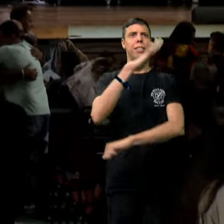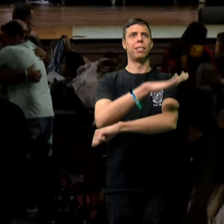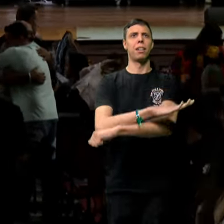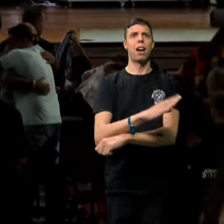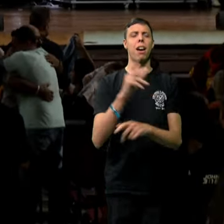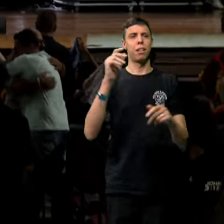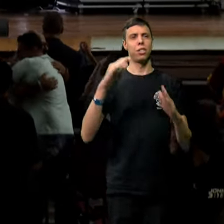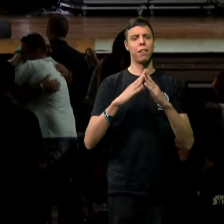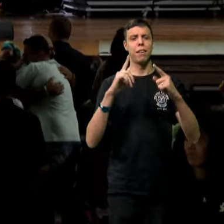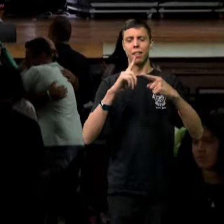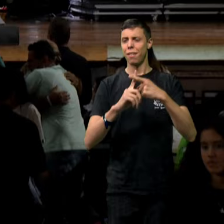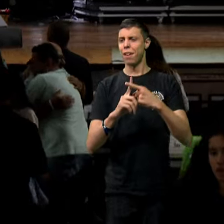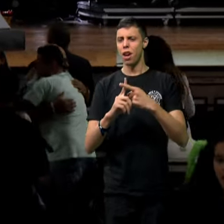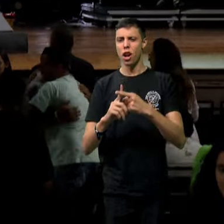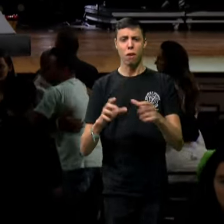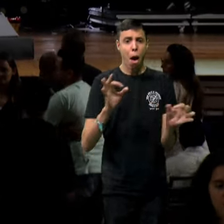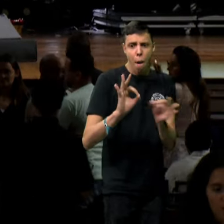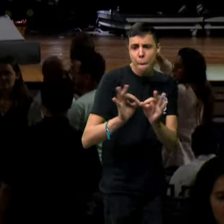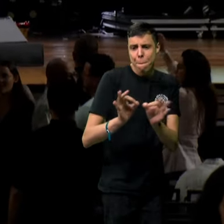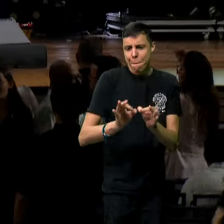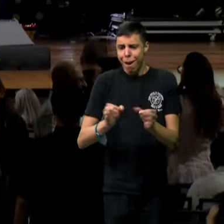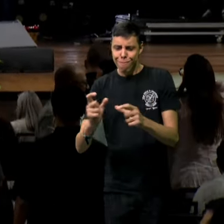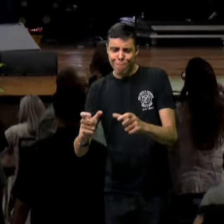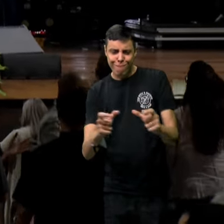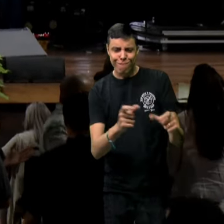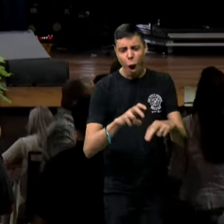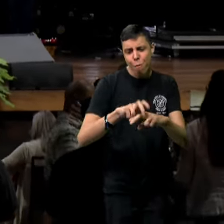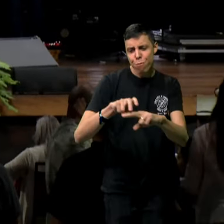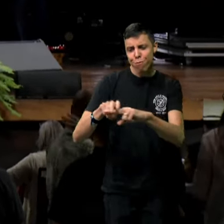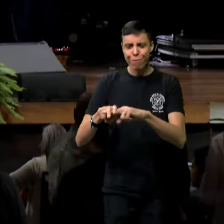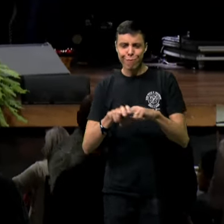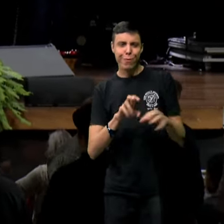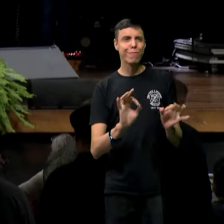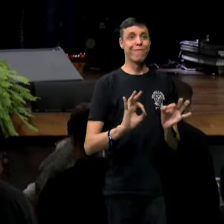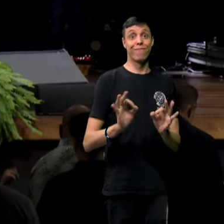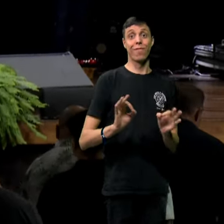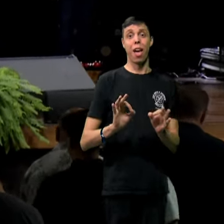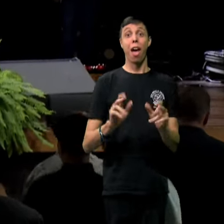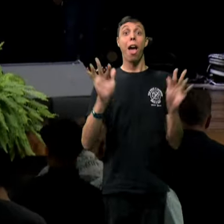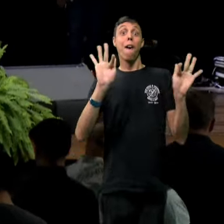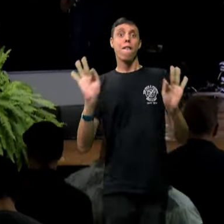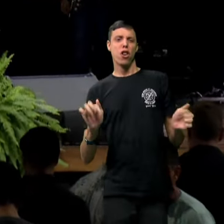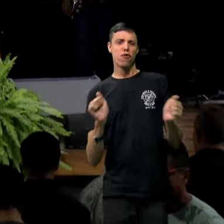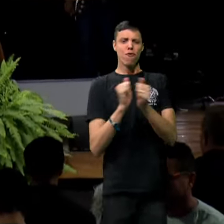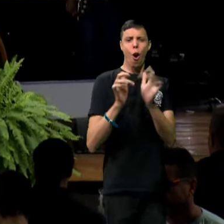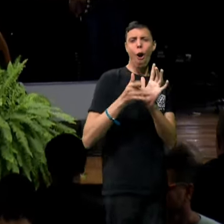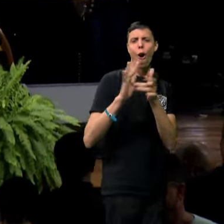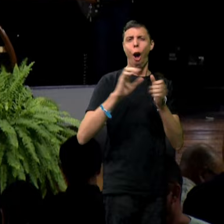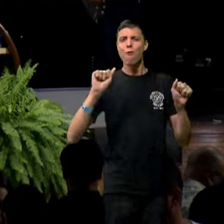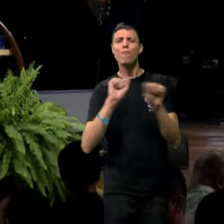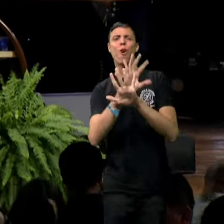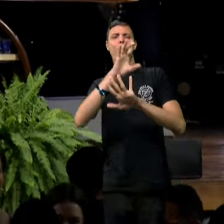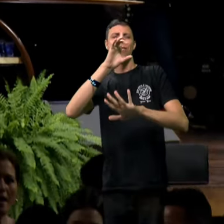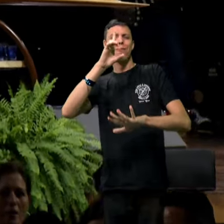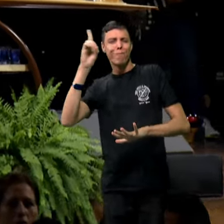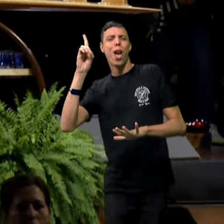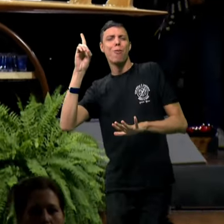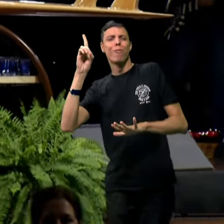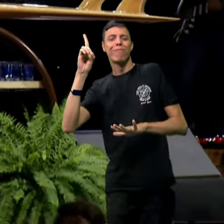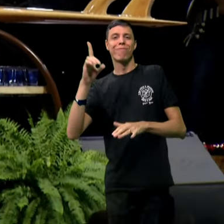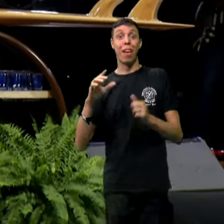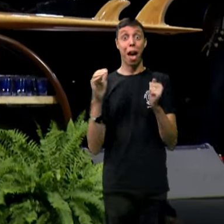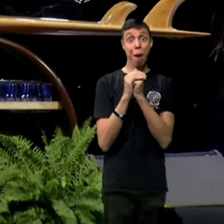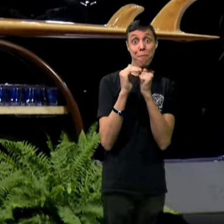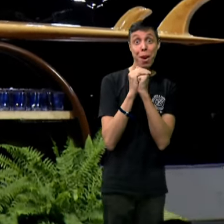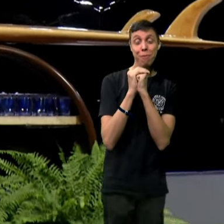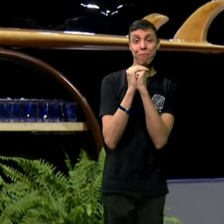Pega o seu lugar, se arruma e se prepara. Quem está feliz com Jesus aí, dá um glória a Deus bem alto.